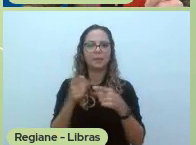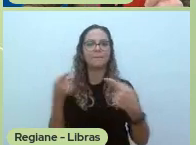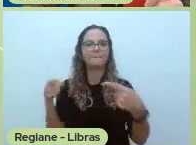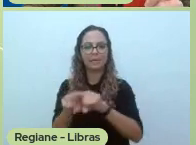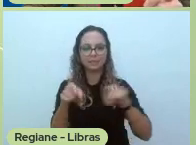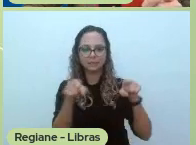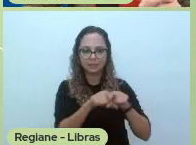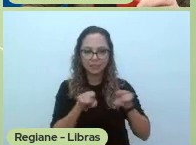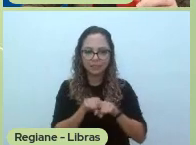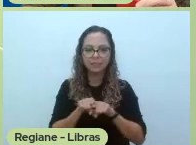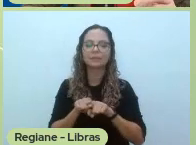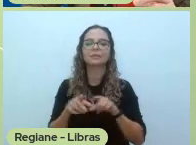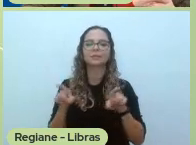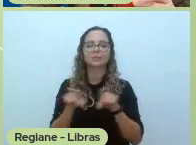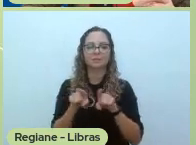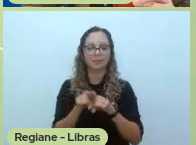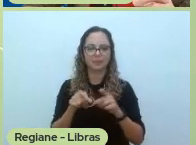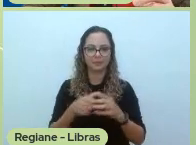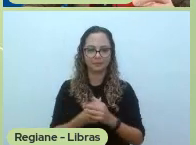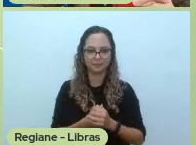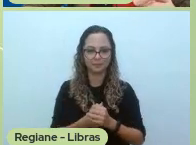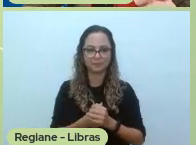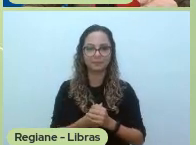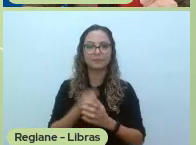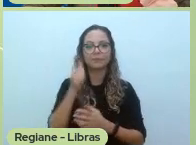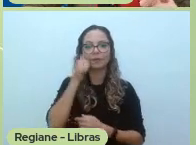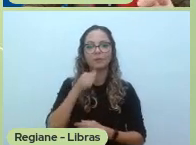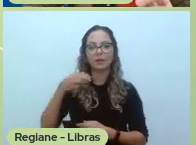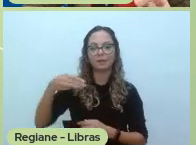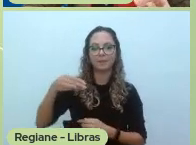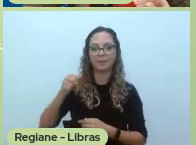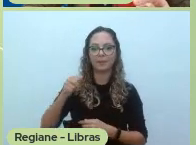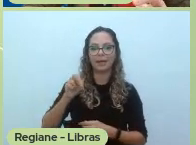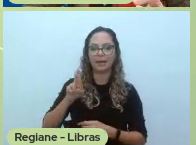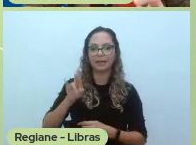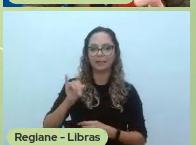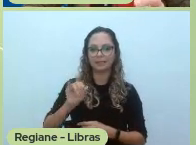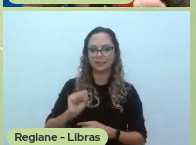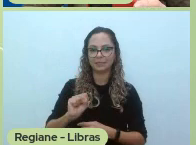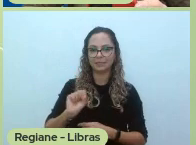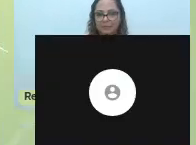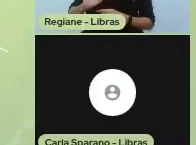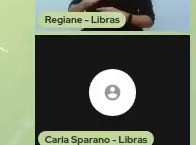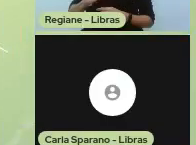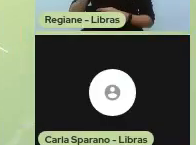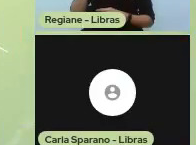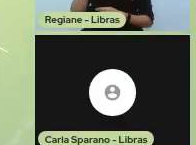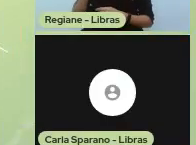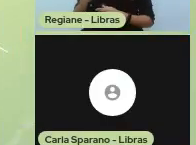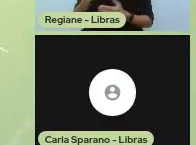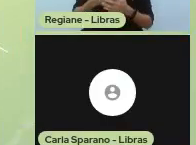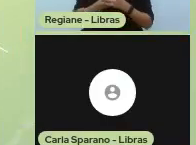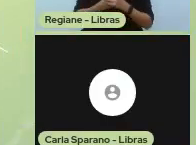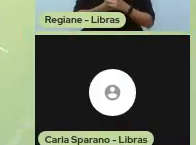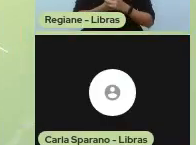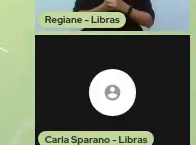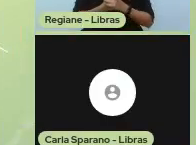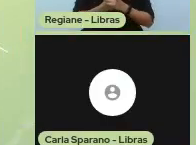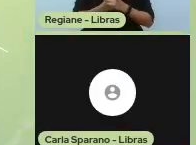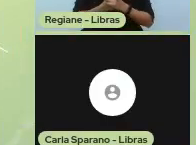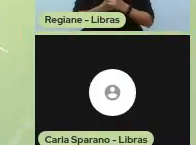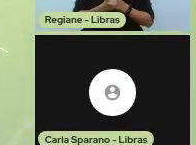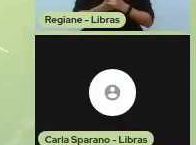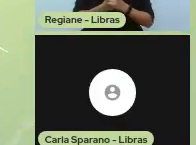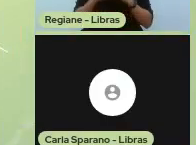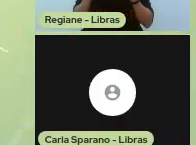É, e como a própria Marise colocou, né, numa das intervenções dela, é você explicar para as pessoas que às